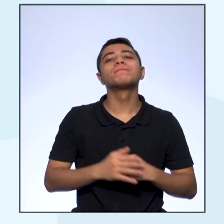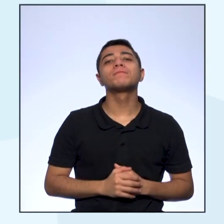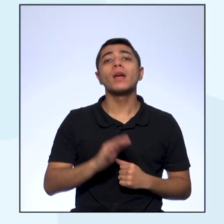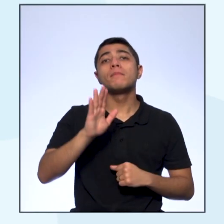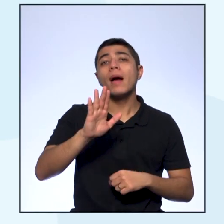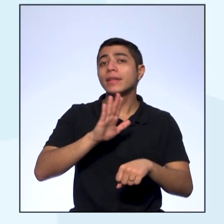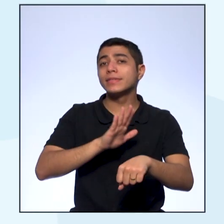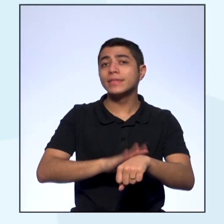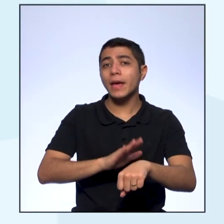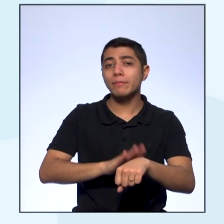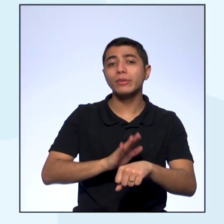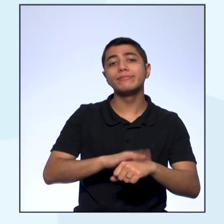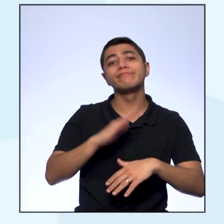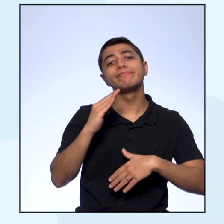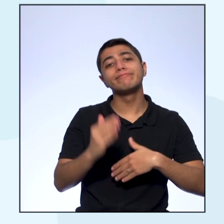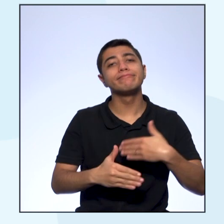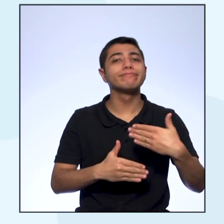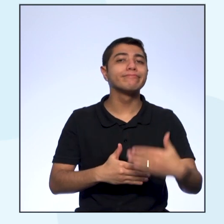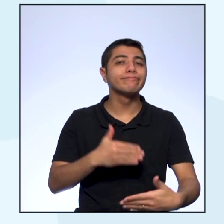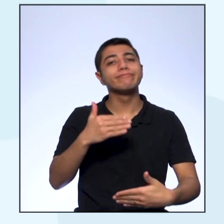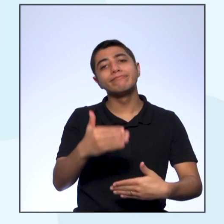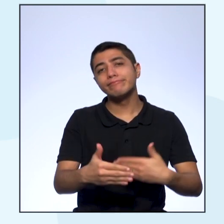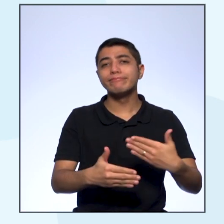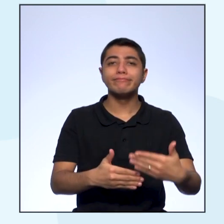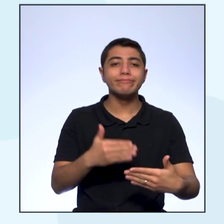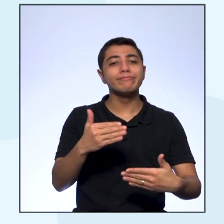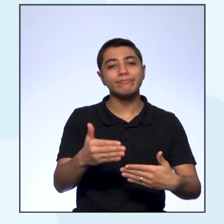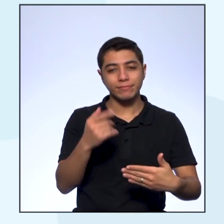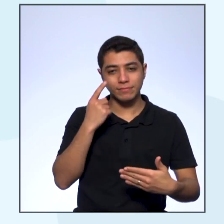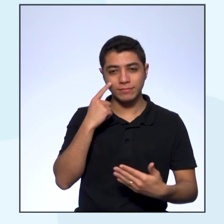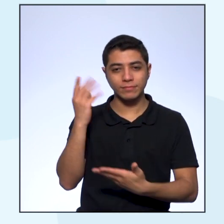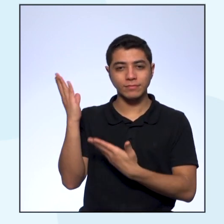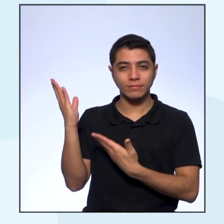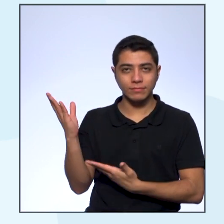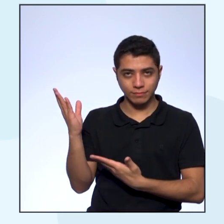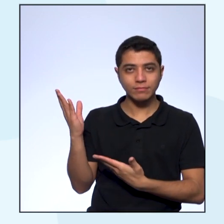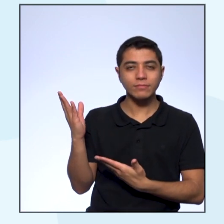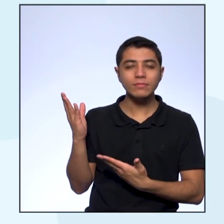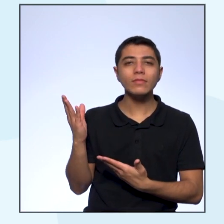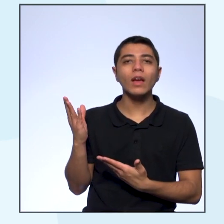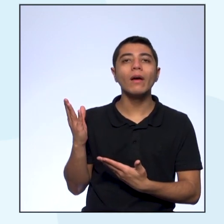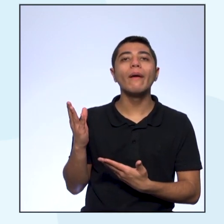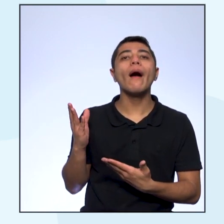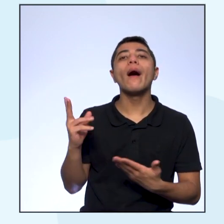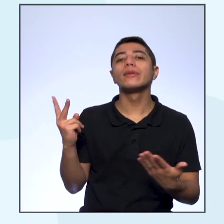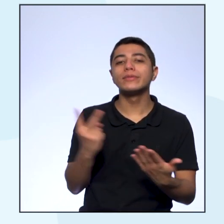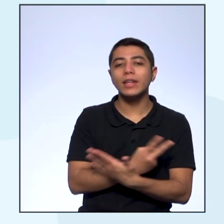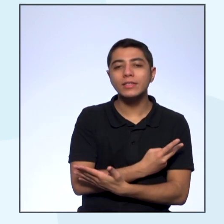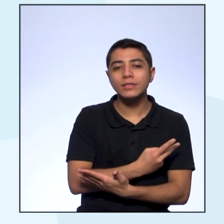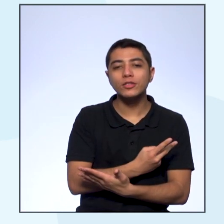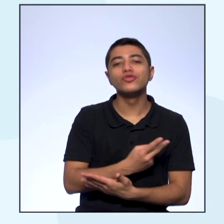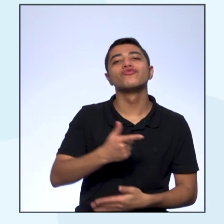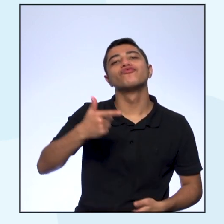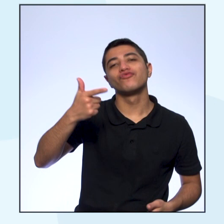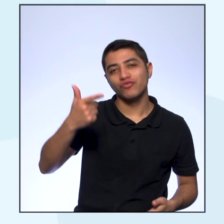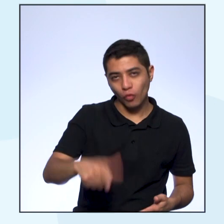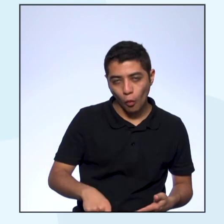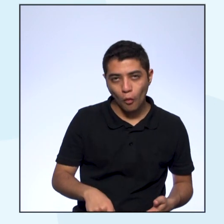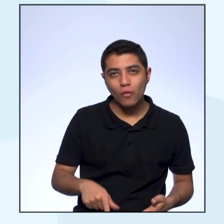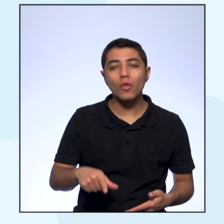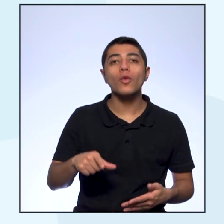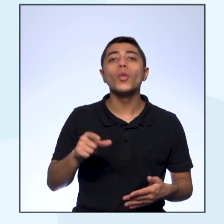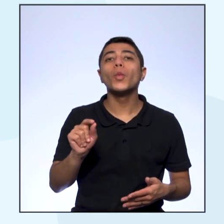linha do tempo, né? De novo, né, os faraós se organizam novamente, né? Um período